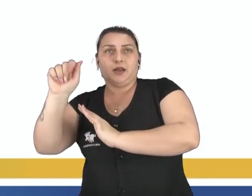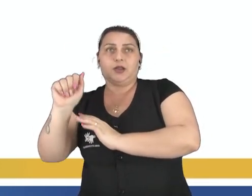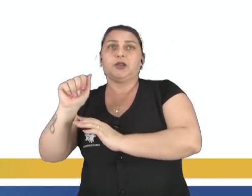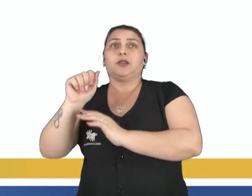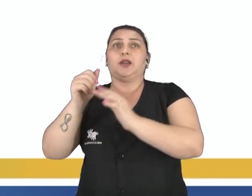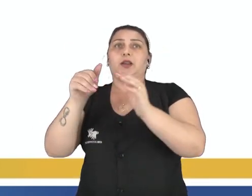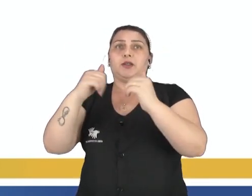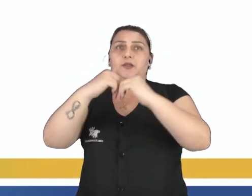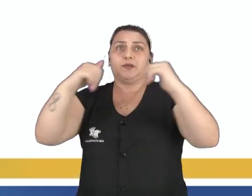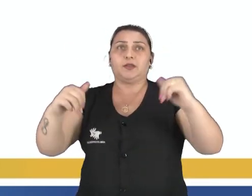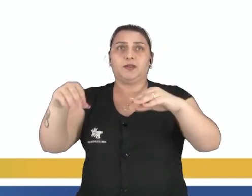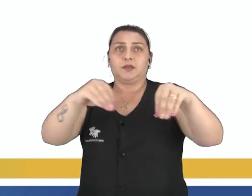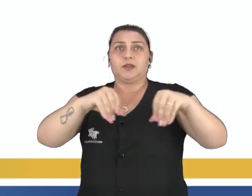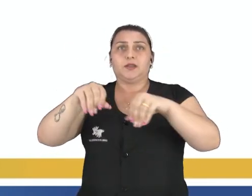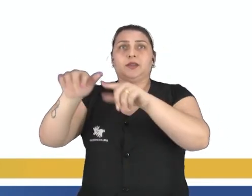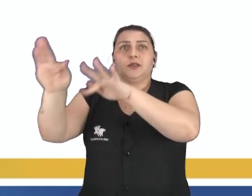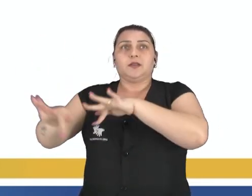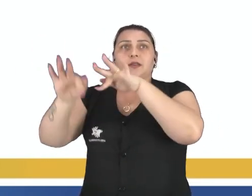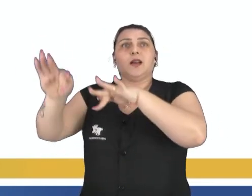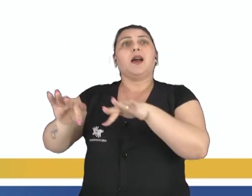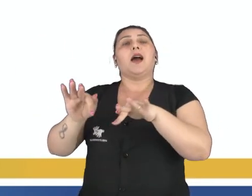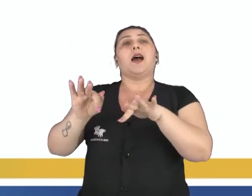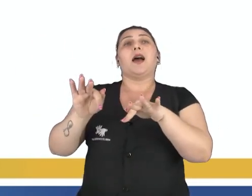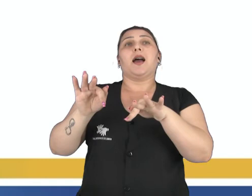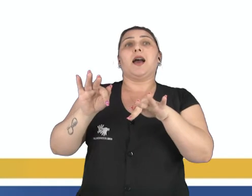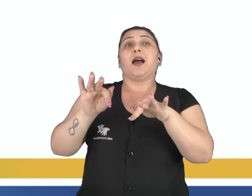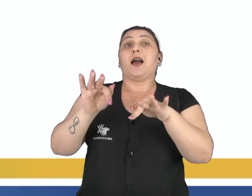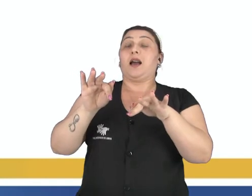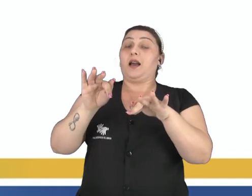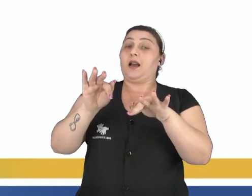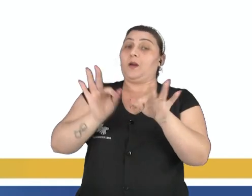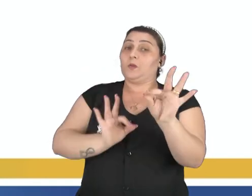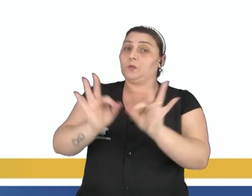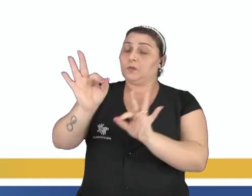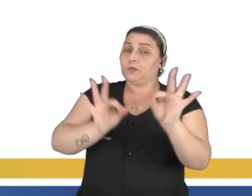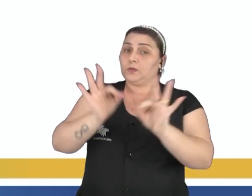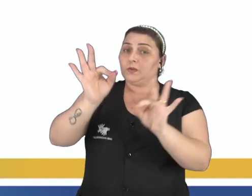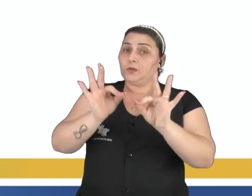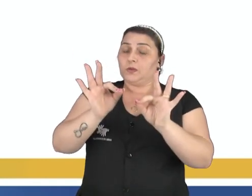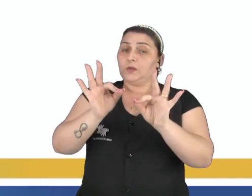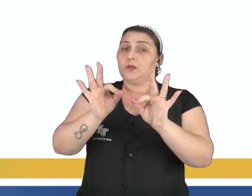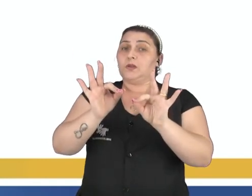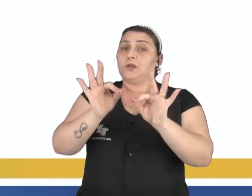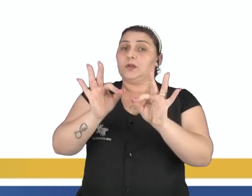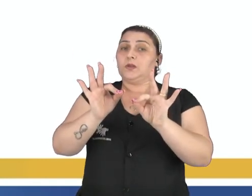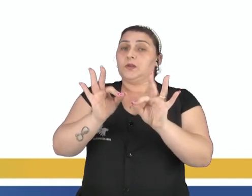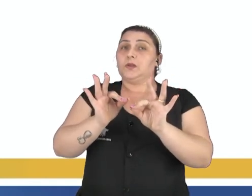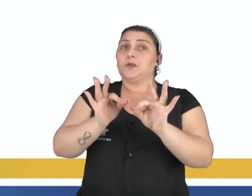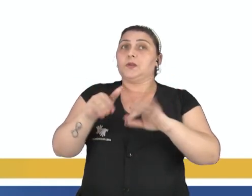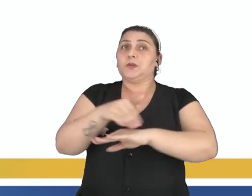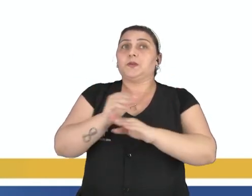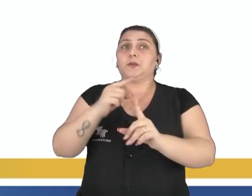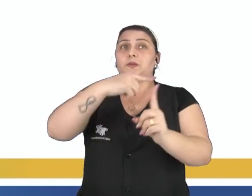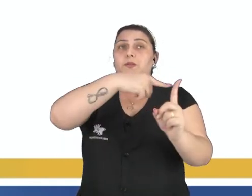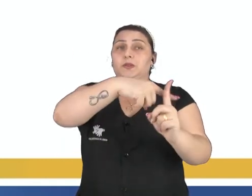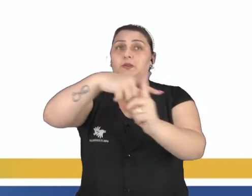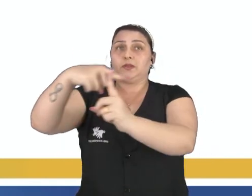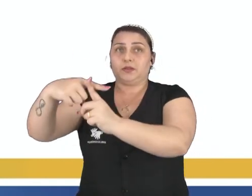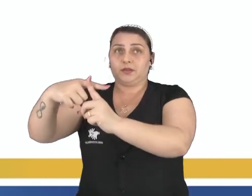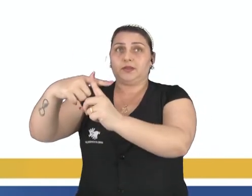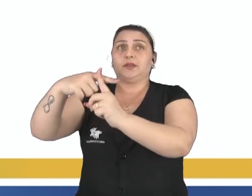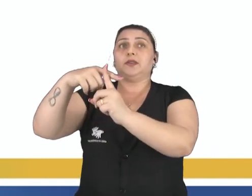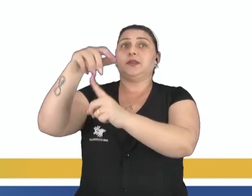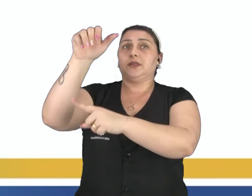terras feudais, ou D, a organização das cruzadas. A alternativa certa é a letra A,